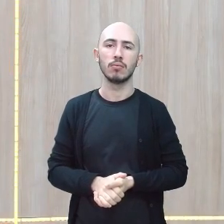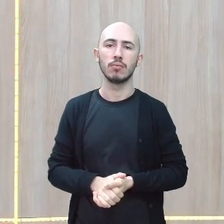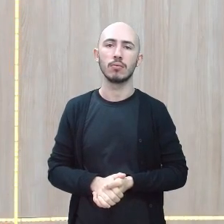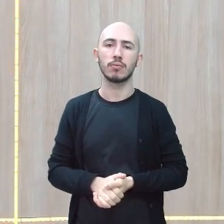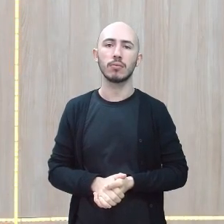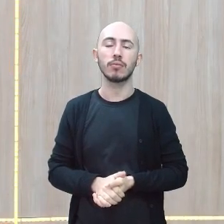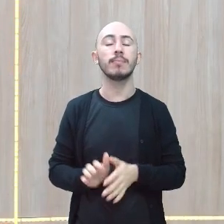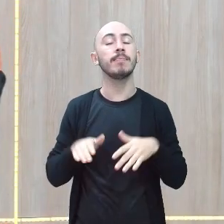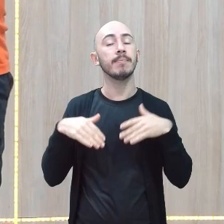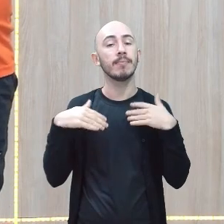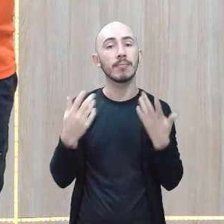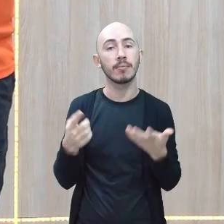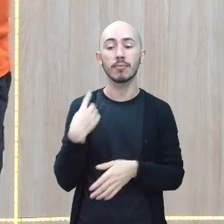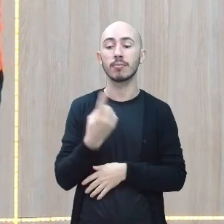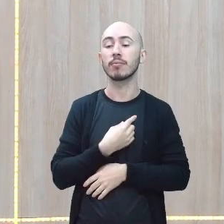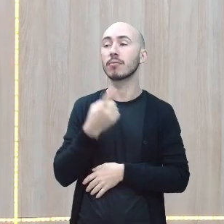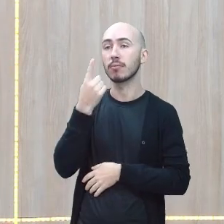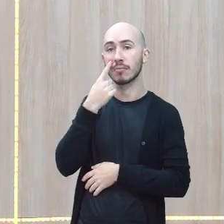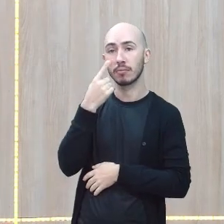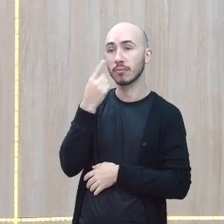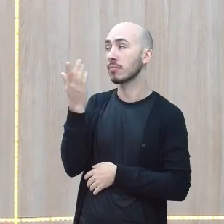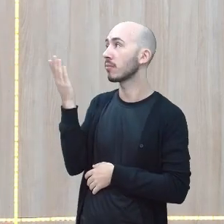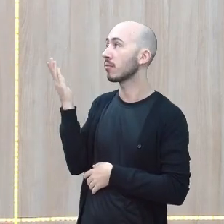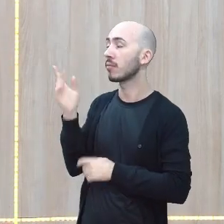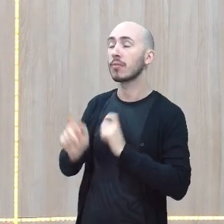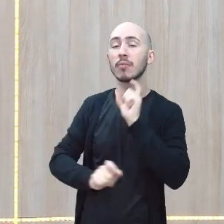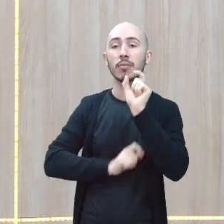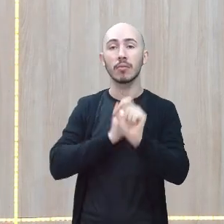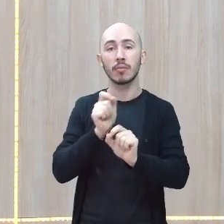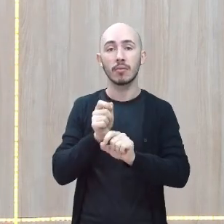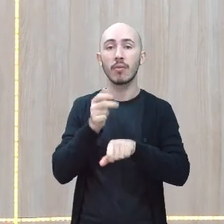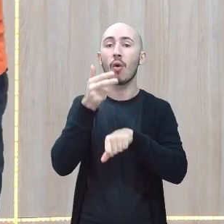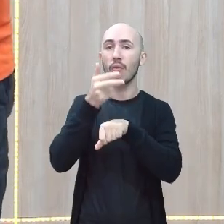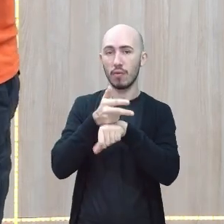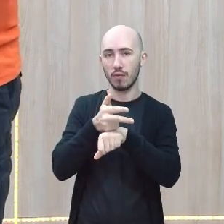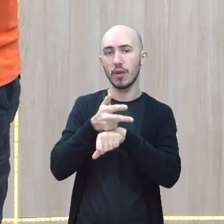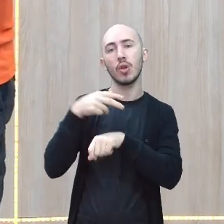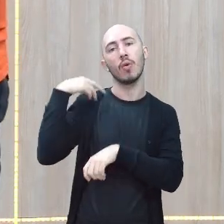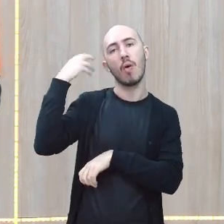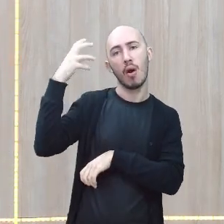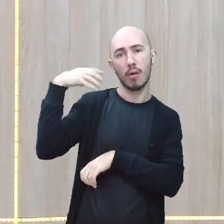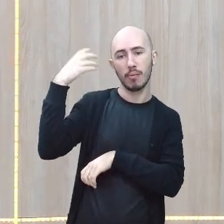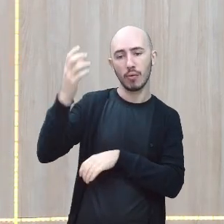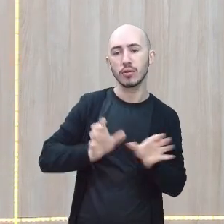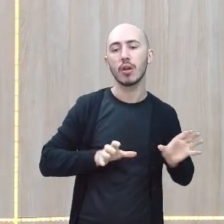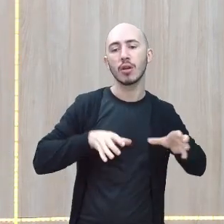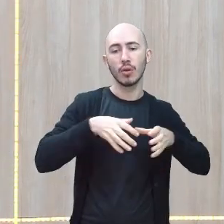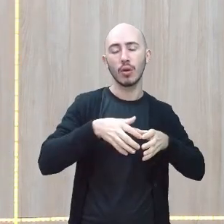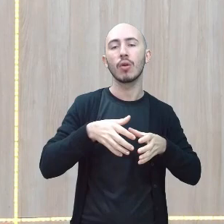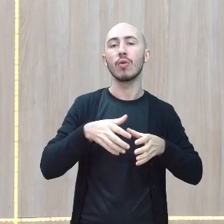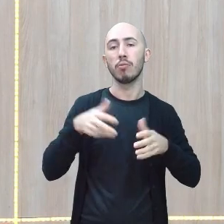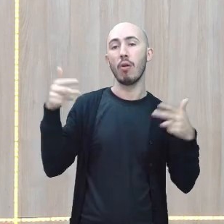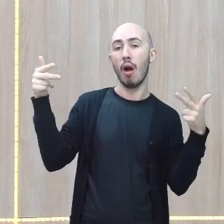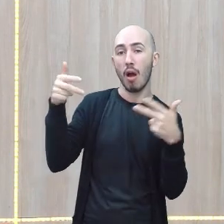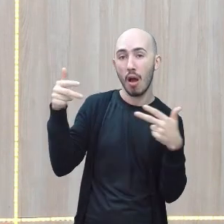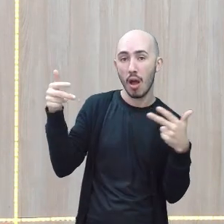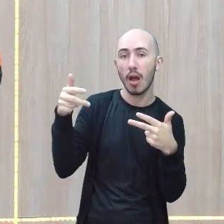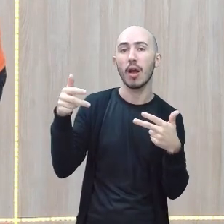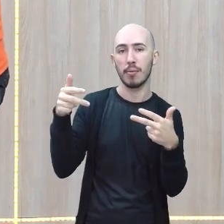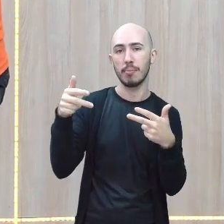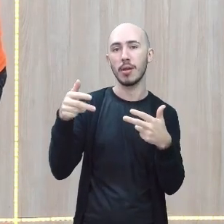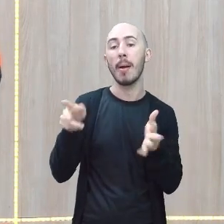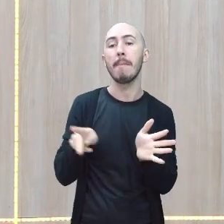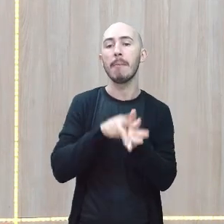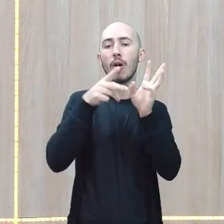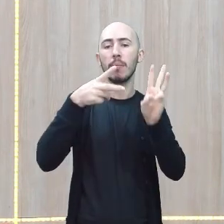Então, o que é que nós temos aqui? Nós temos um trecho do clipe de uma música da banda de rap indígena chamada,